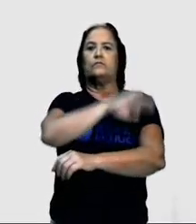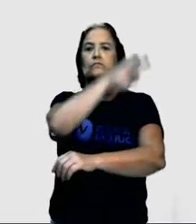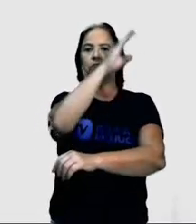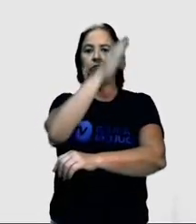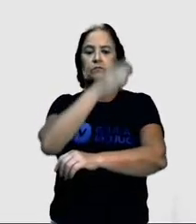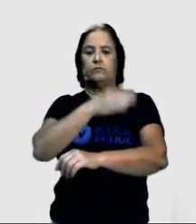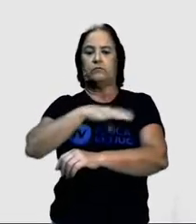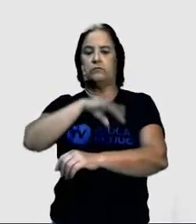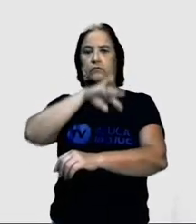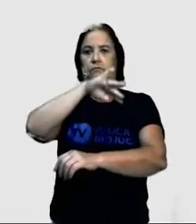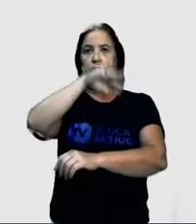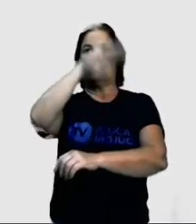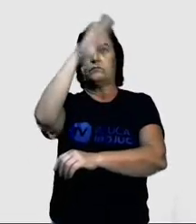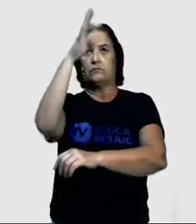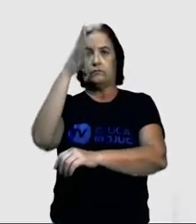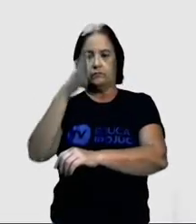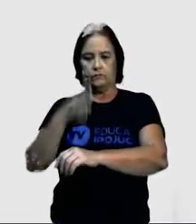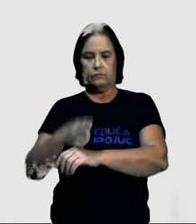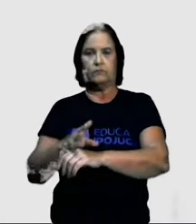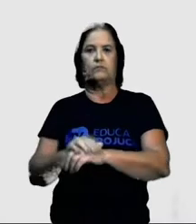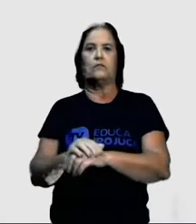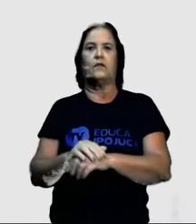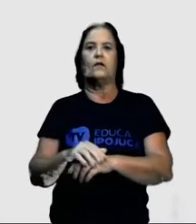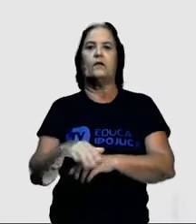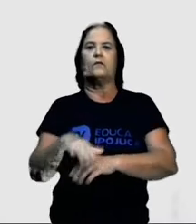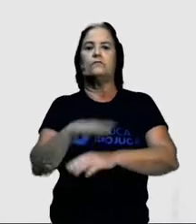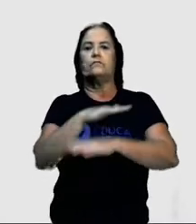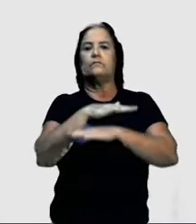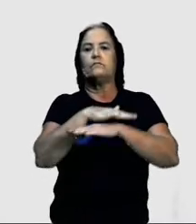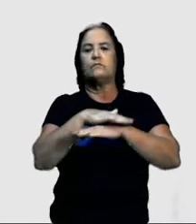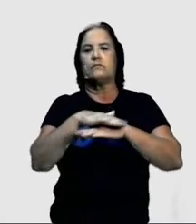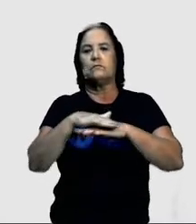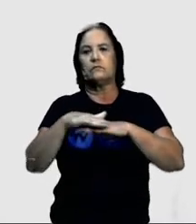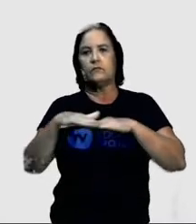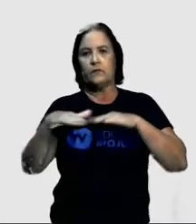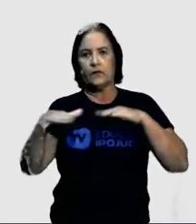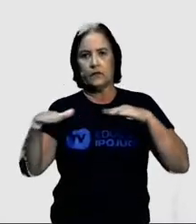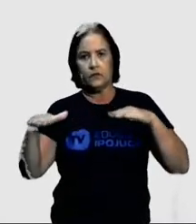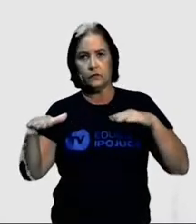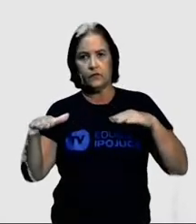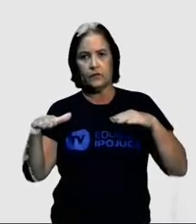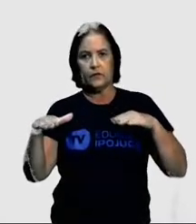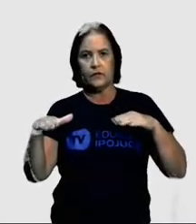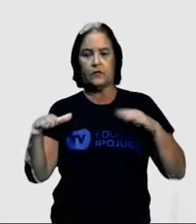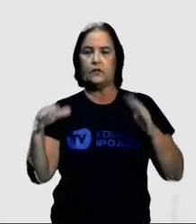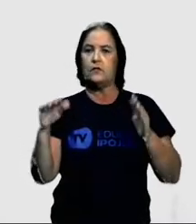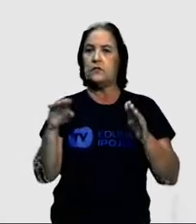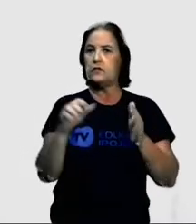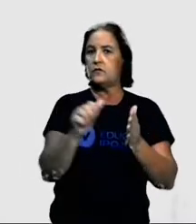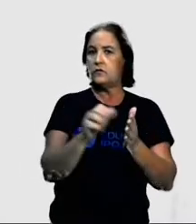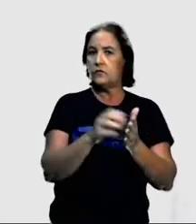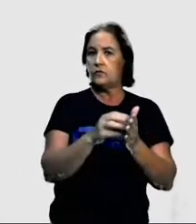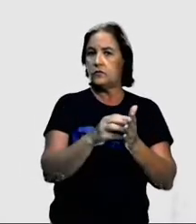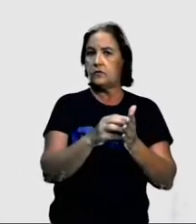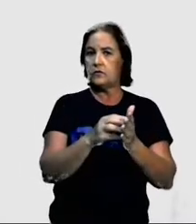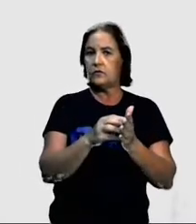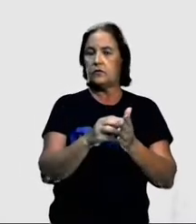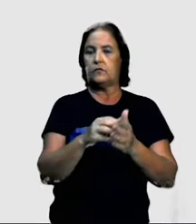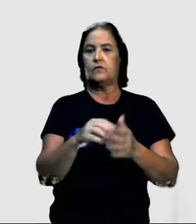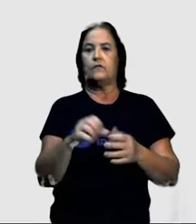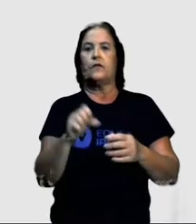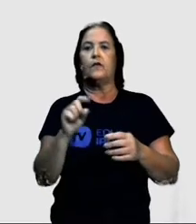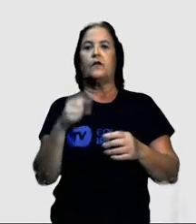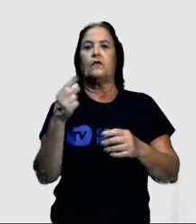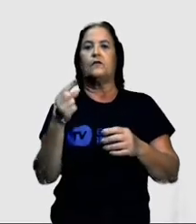na América do Norte e as planícies no centro do continente e